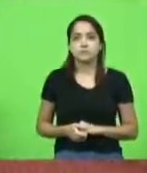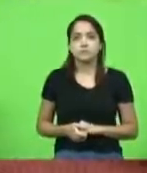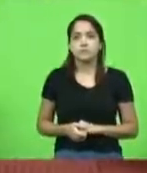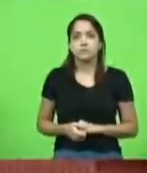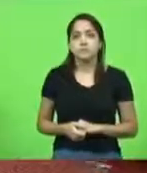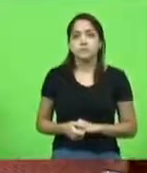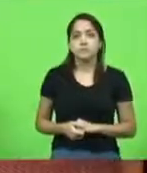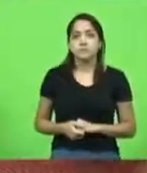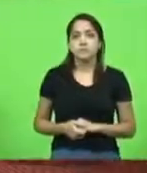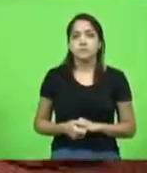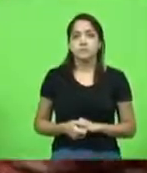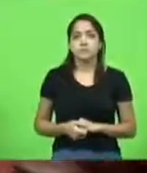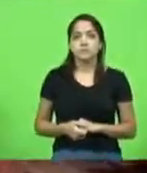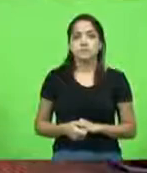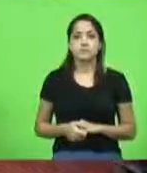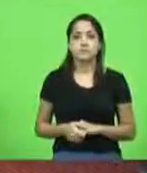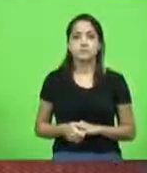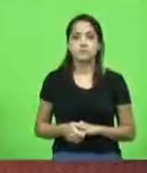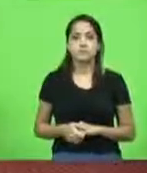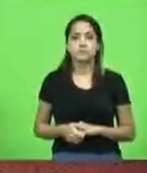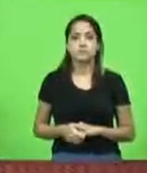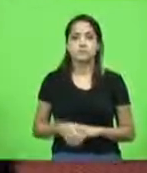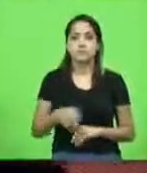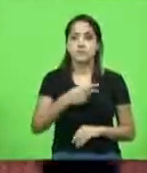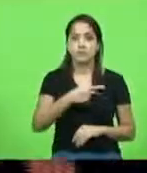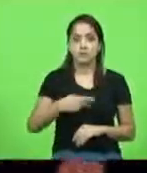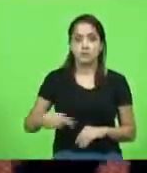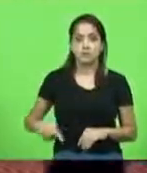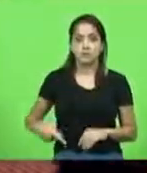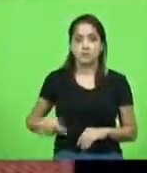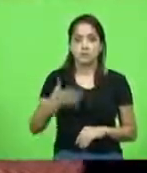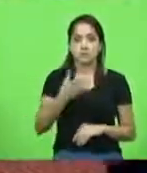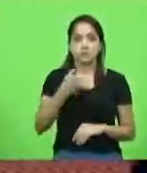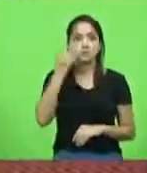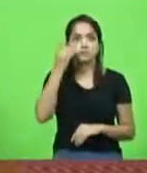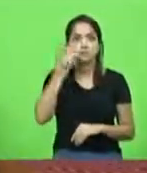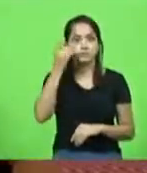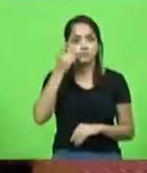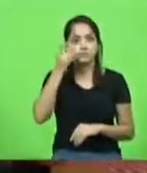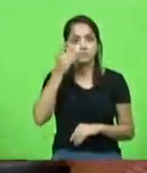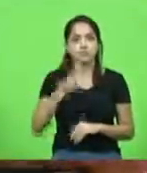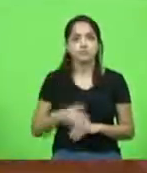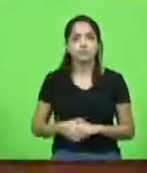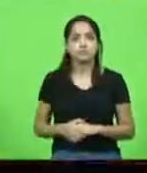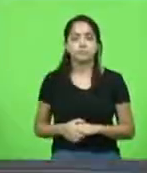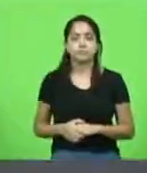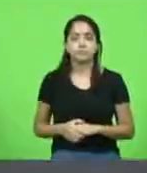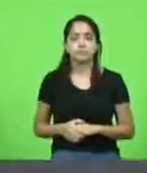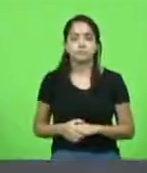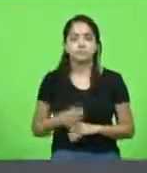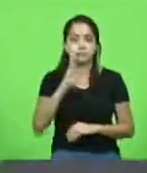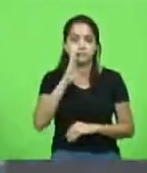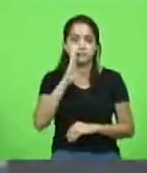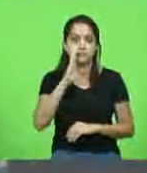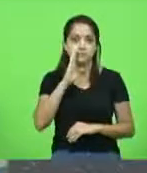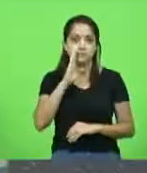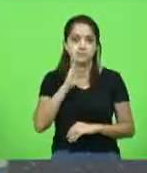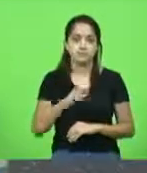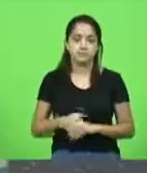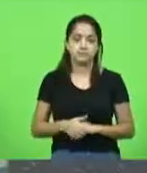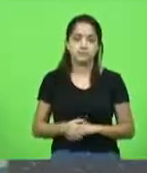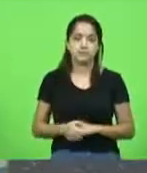obrigado a deputado Kennedy é seu presidente Deputado Berlanda